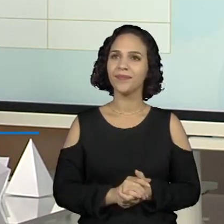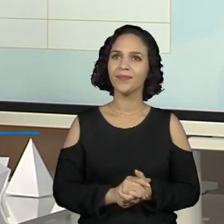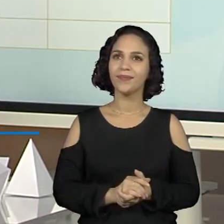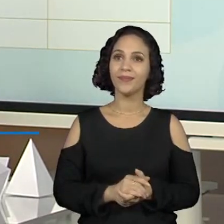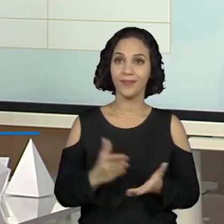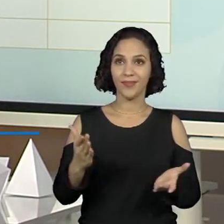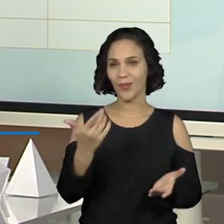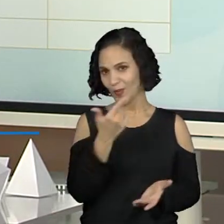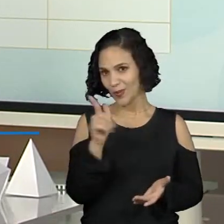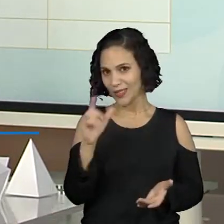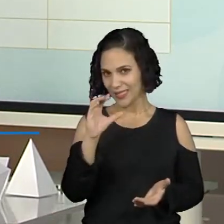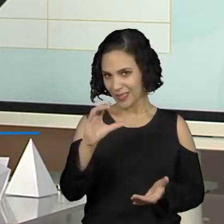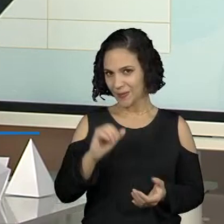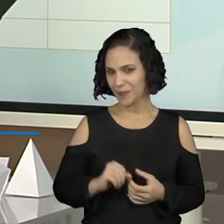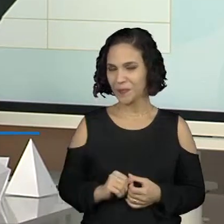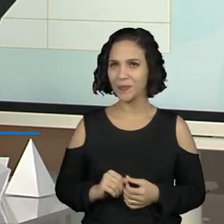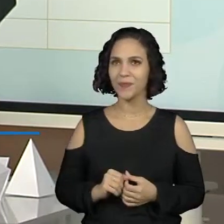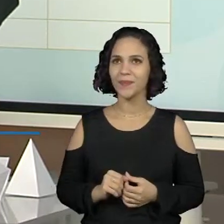Vamos então para C?